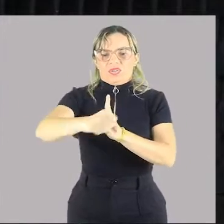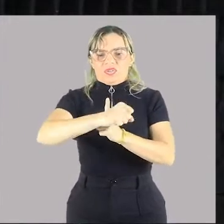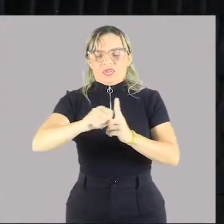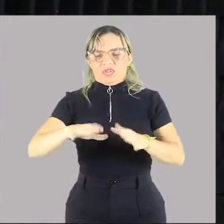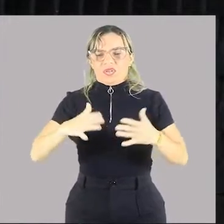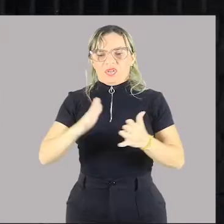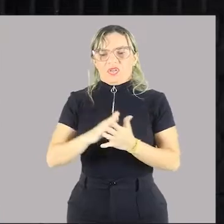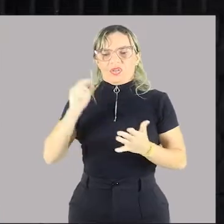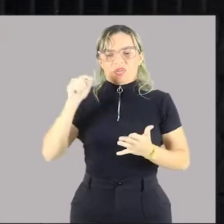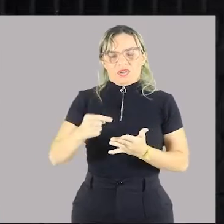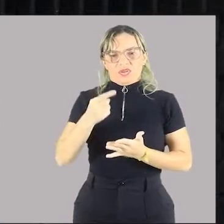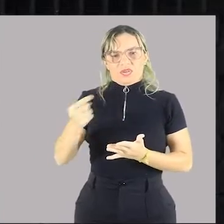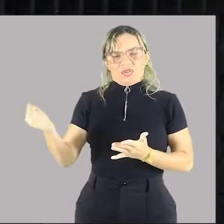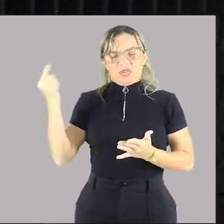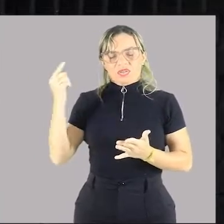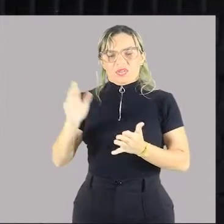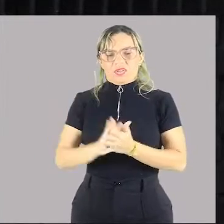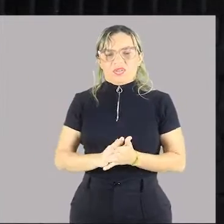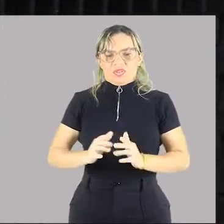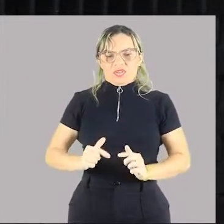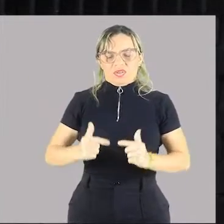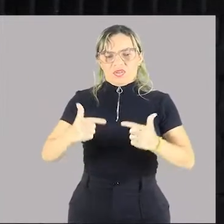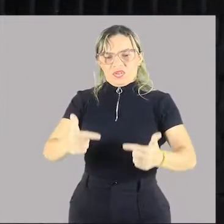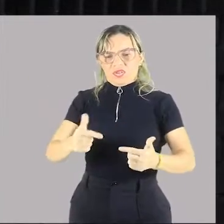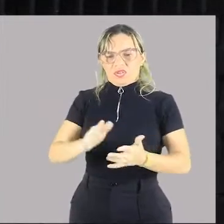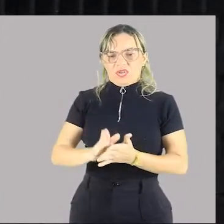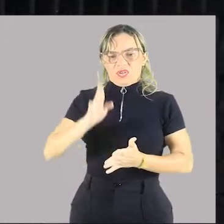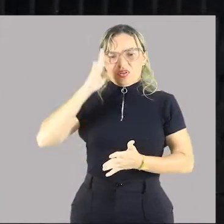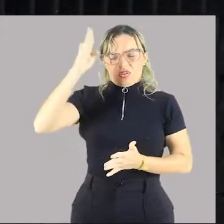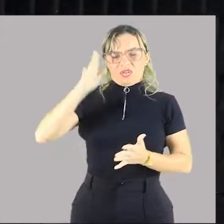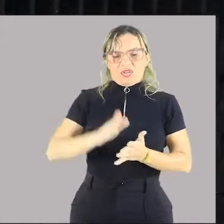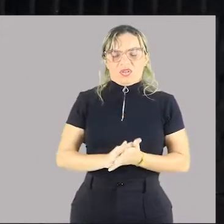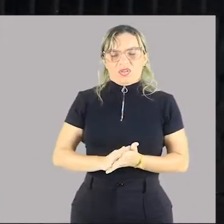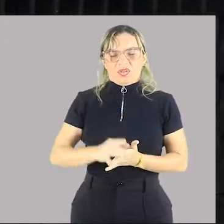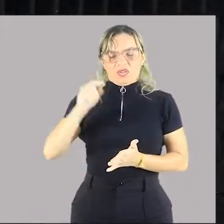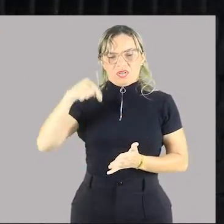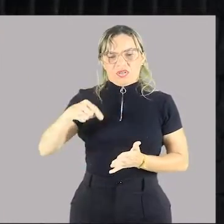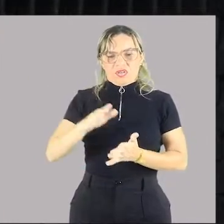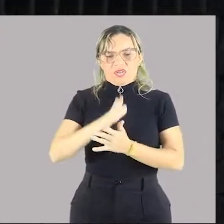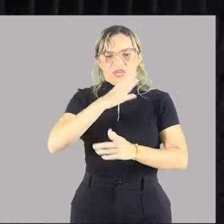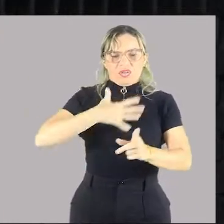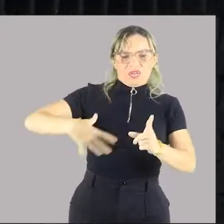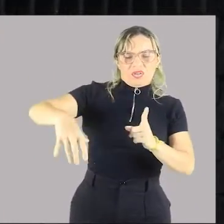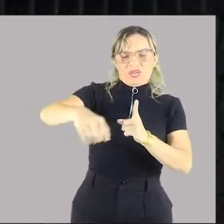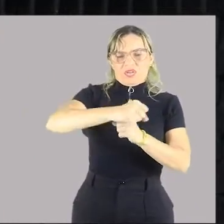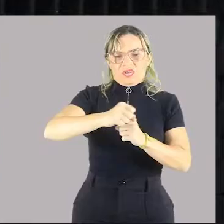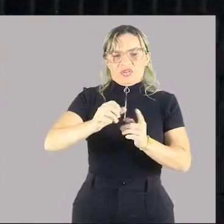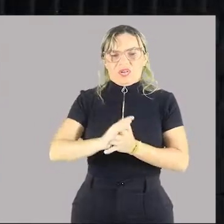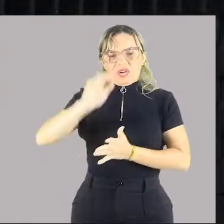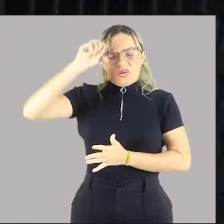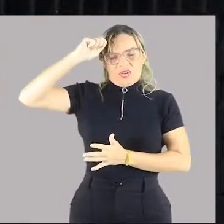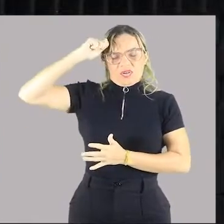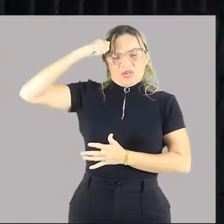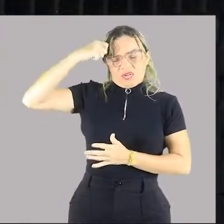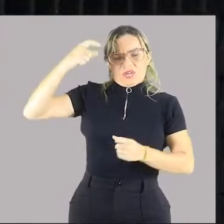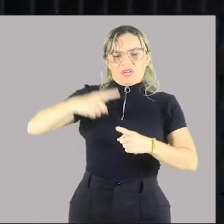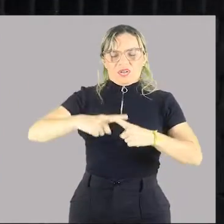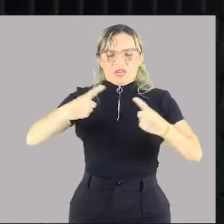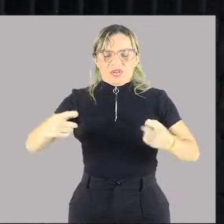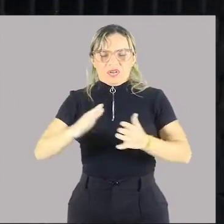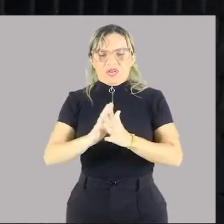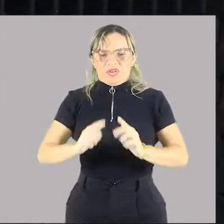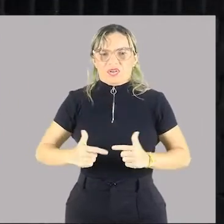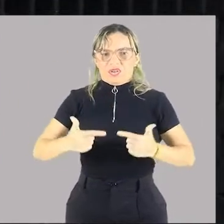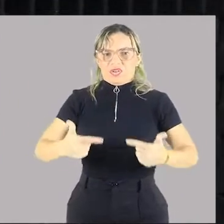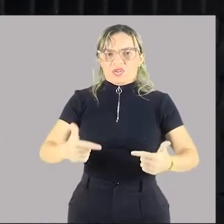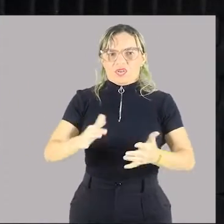Então, a luta do combate, é evidente que o principal setor dessa sociedade é o negro. Mas é uma luta que não é